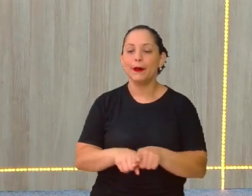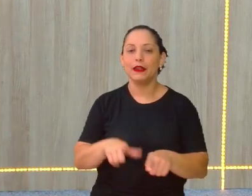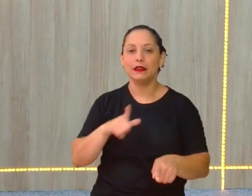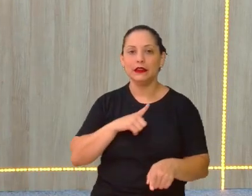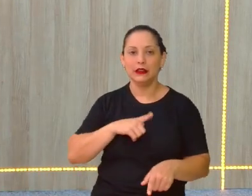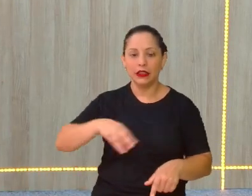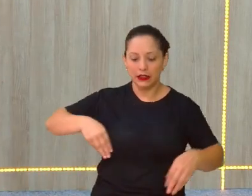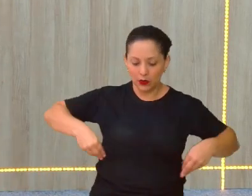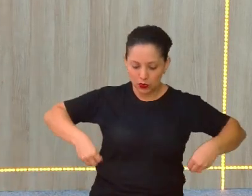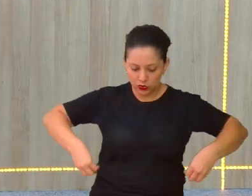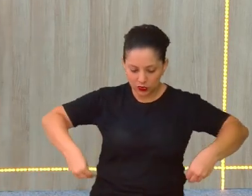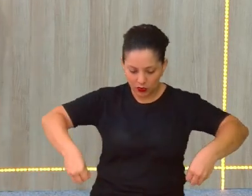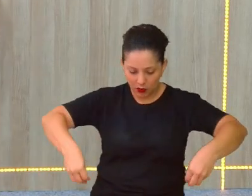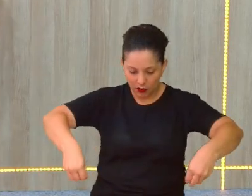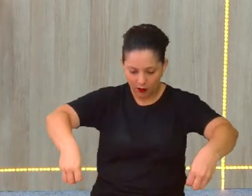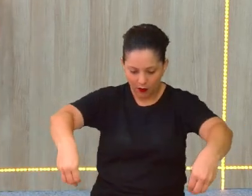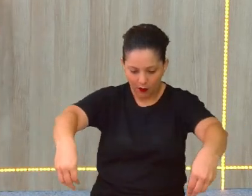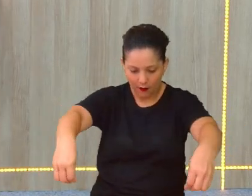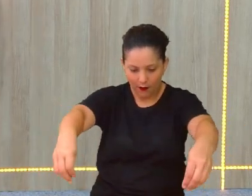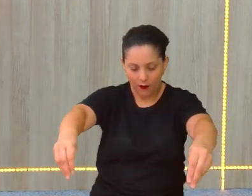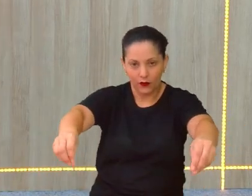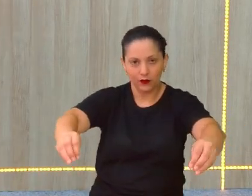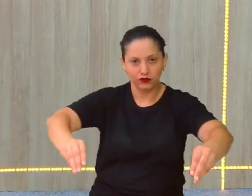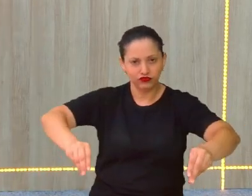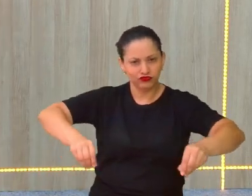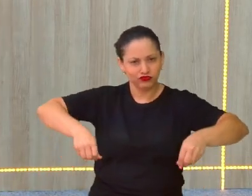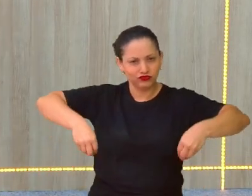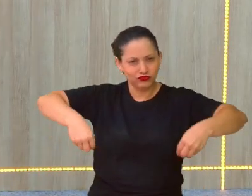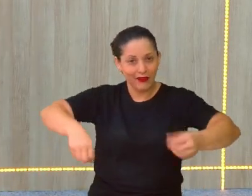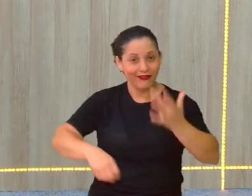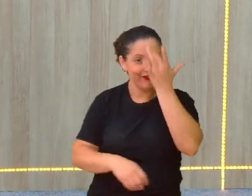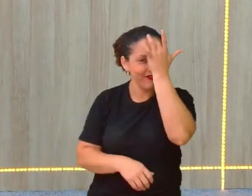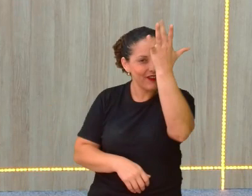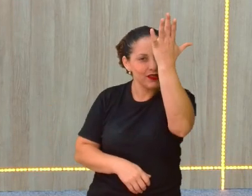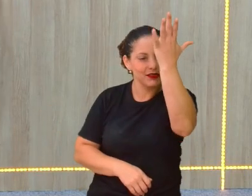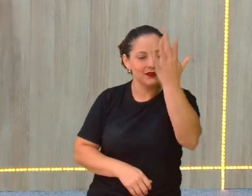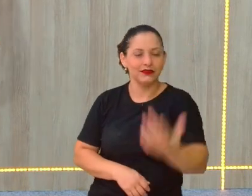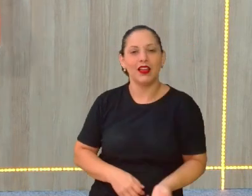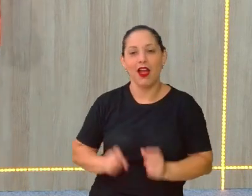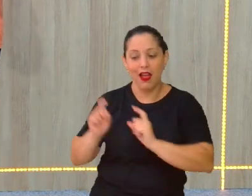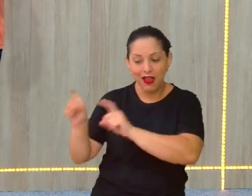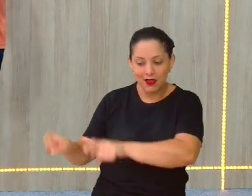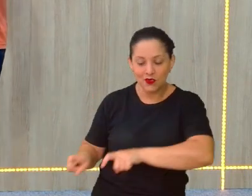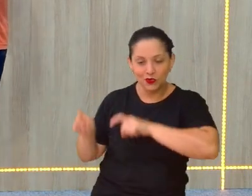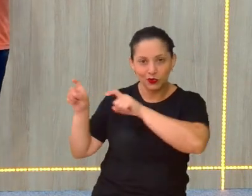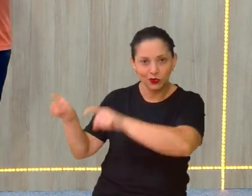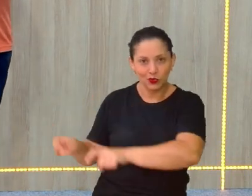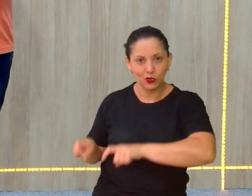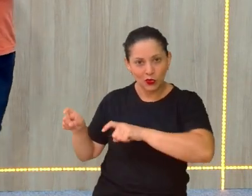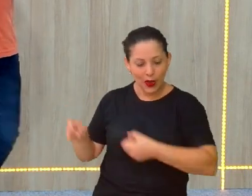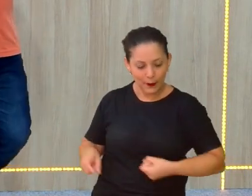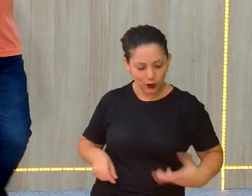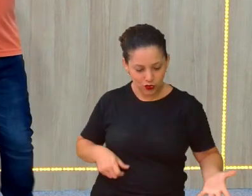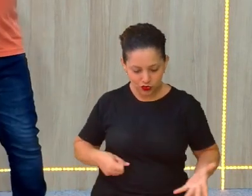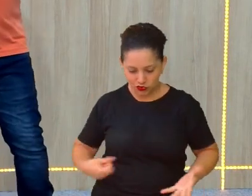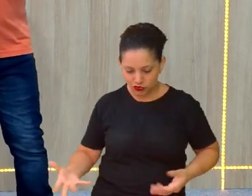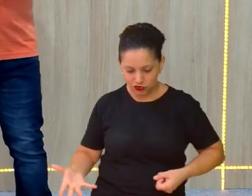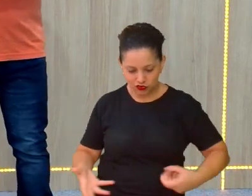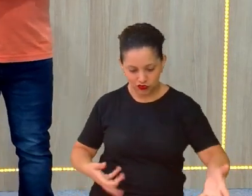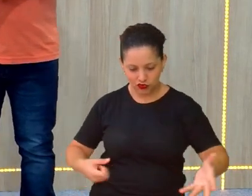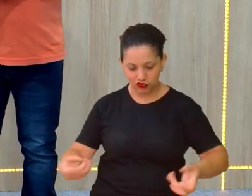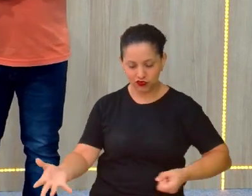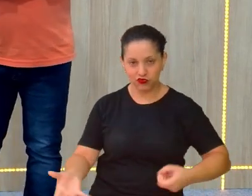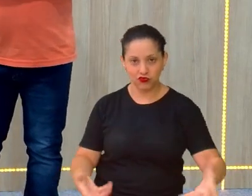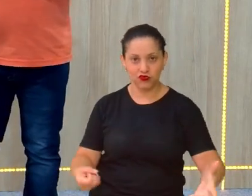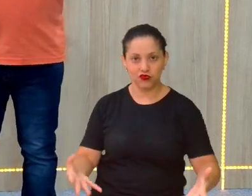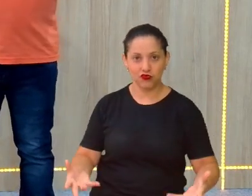do rio Tibre, favoreceu o desenvolvimento da agricultura, diferente do que a gente vai observar na